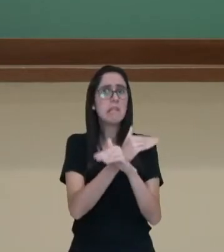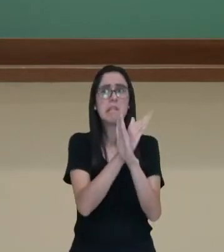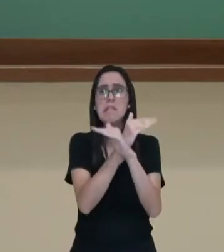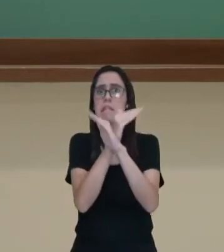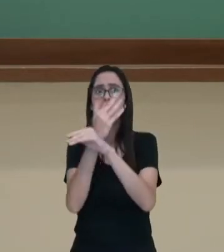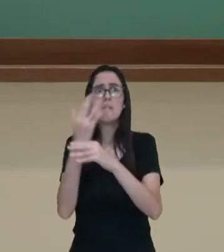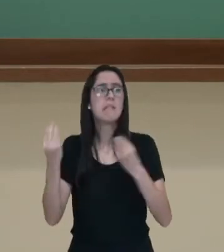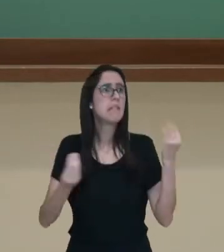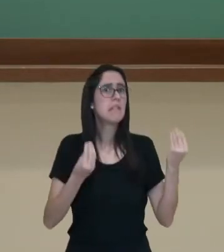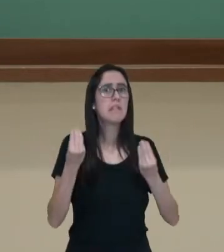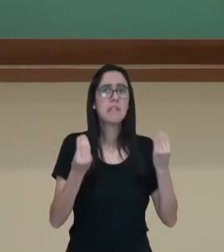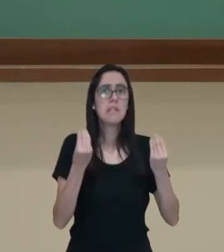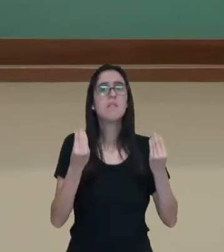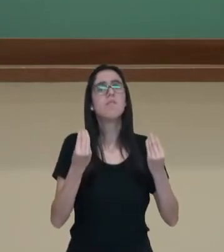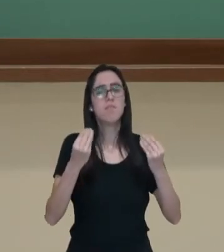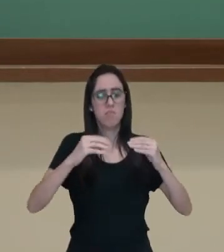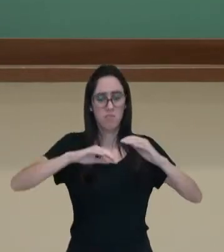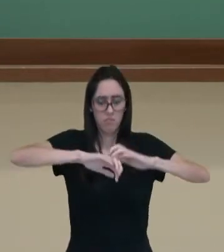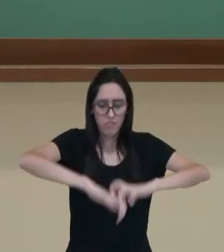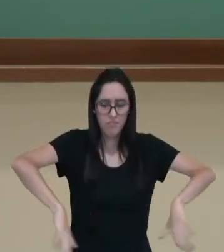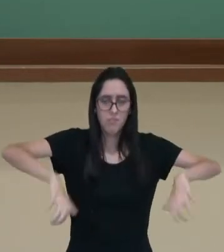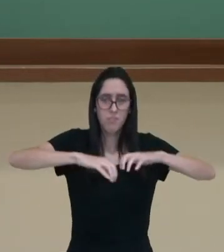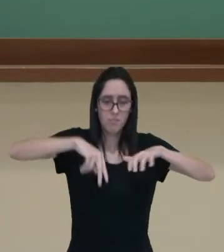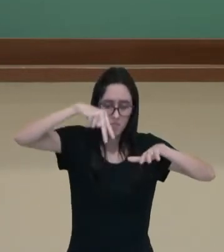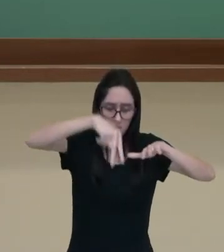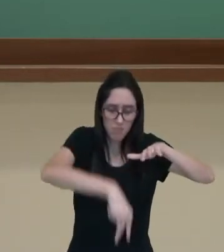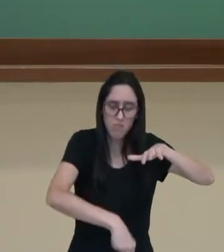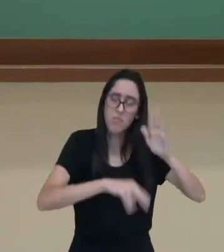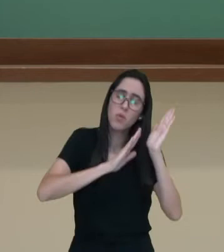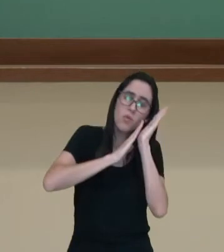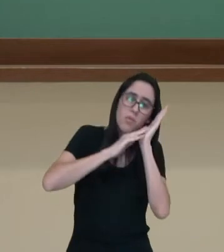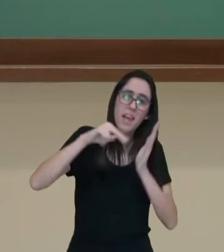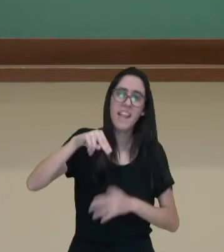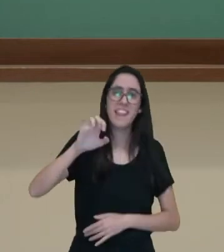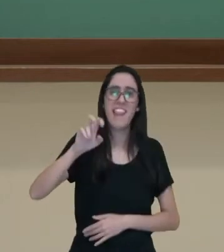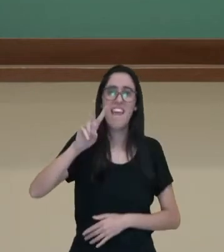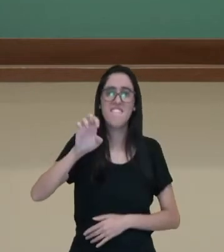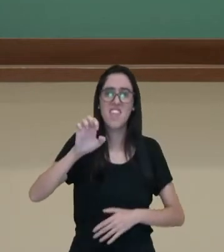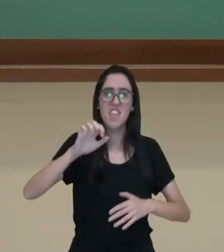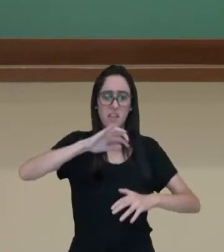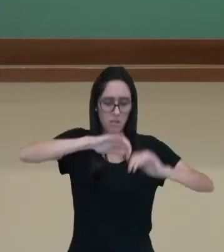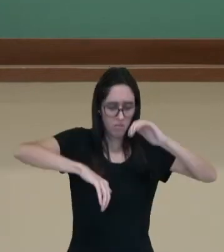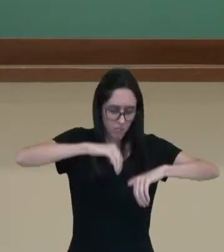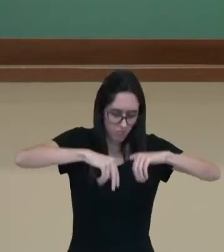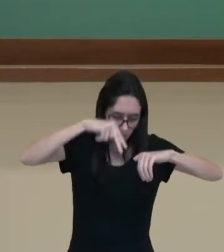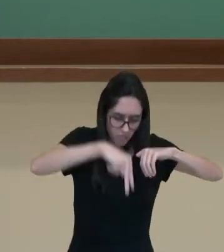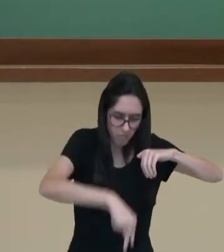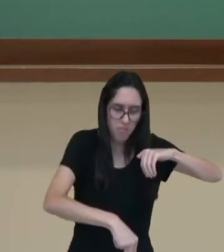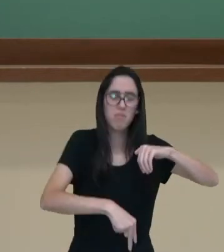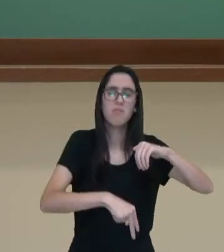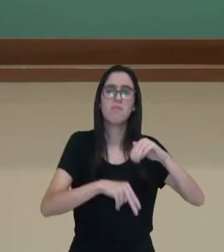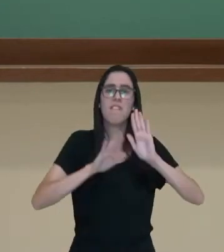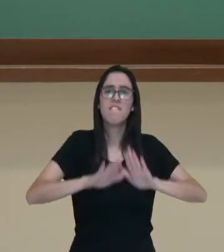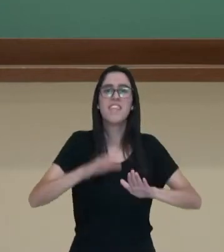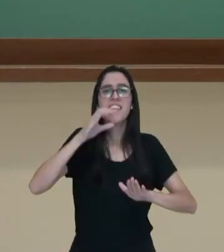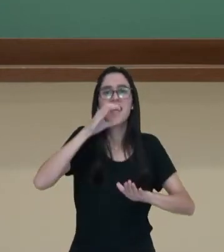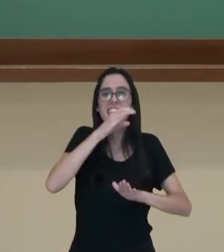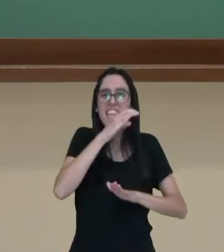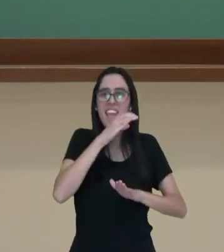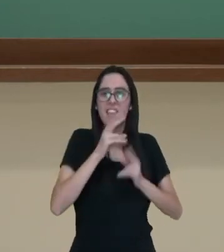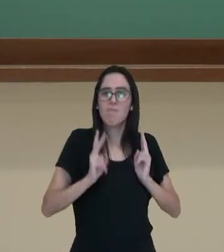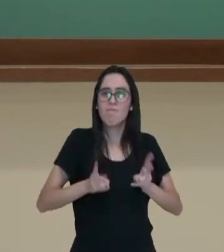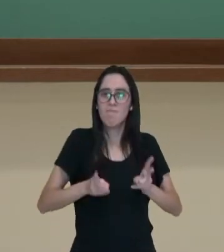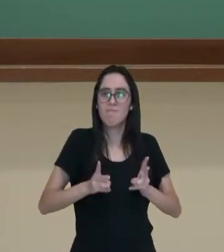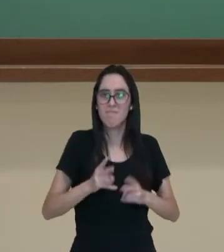e eles vão dormir dentro da neve, porque a neve, ela é um isolante. Eles perdem calor, o calor bate na neve e volta até